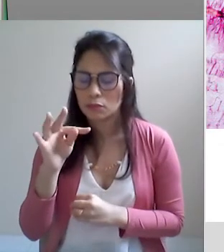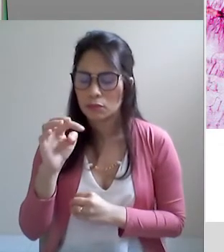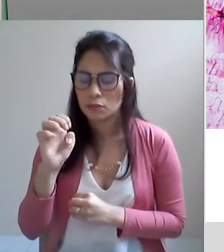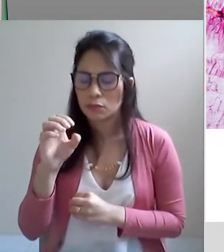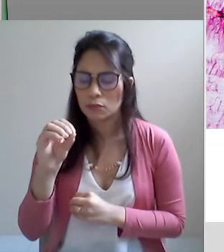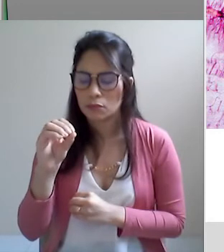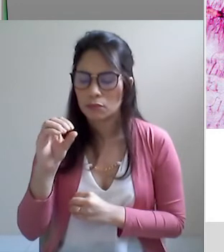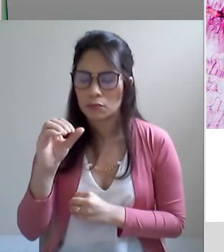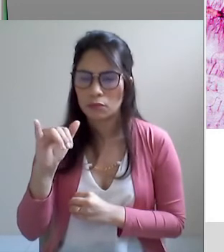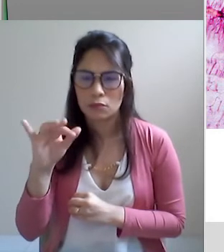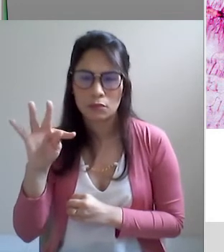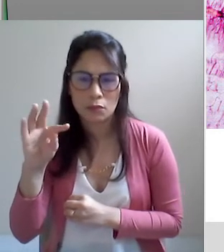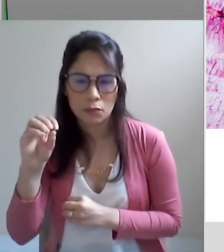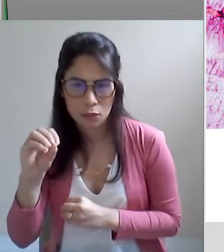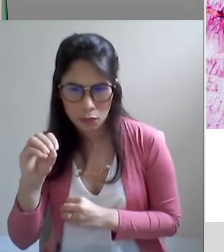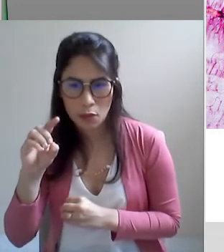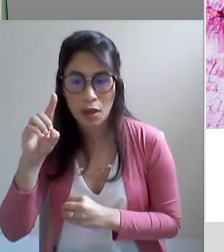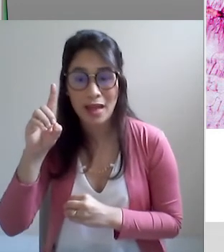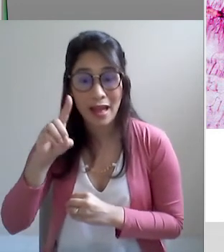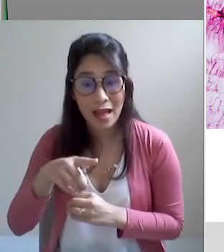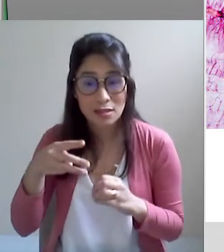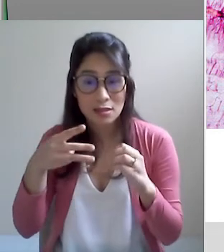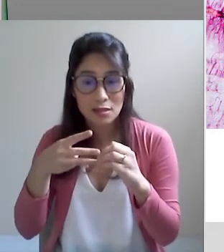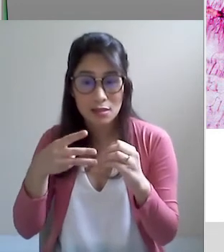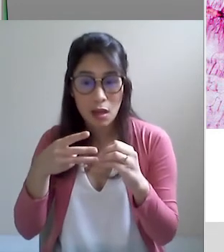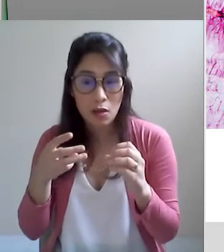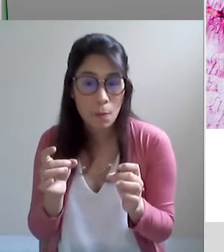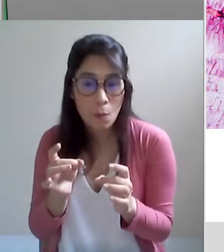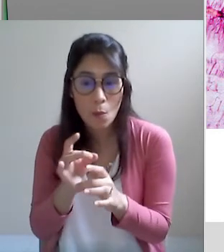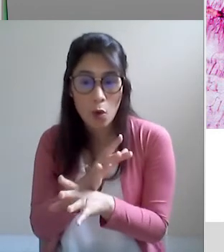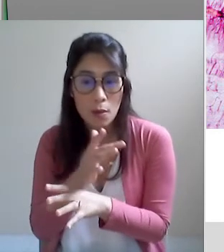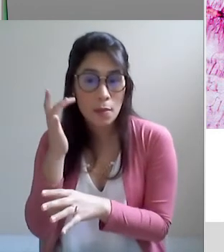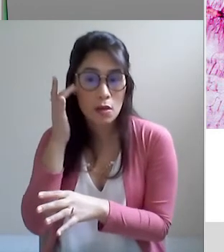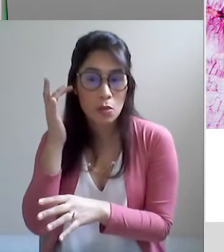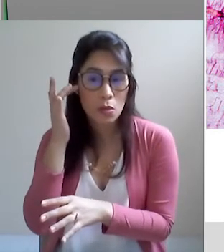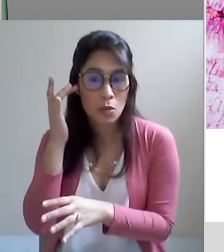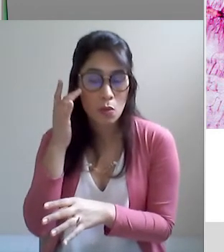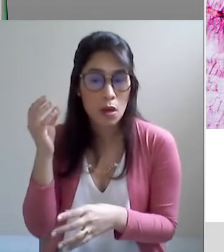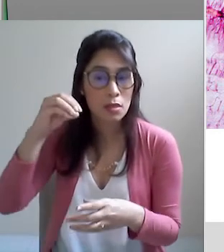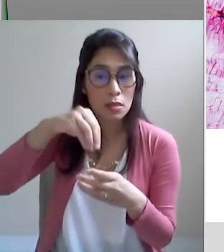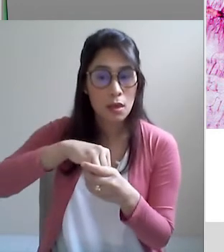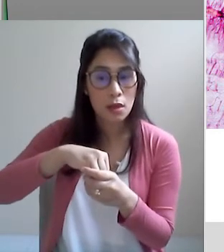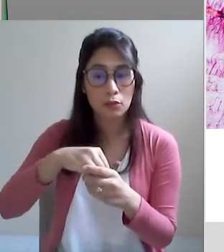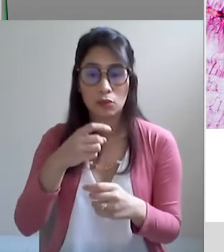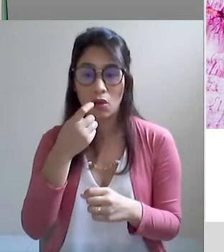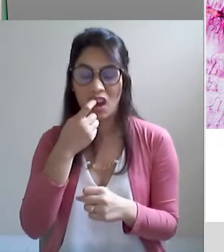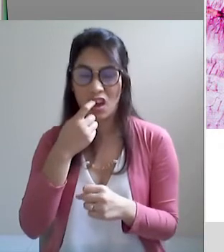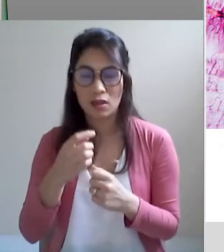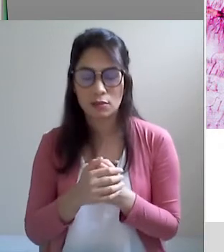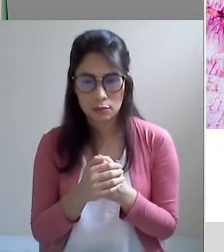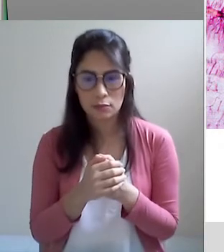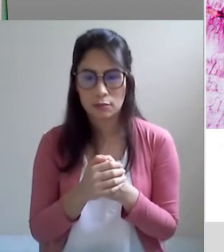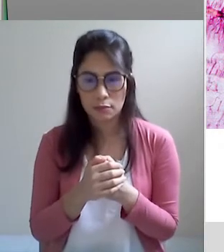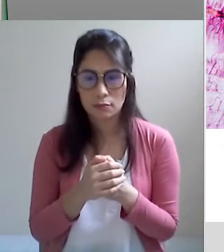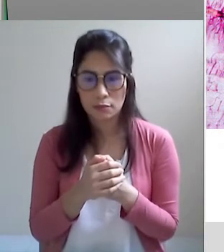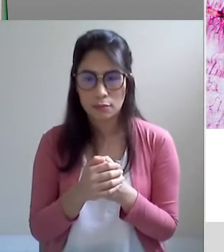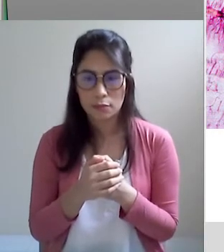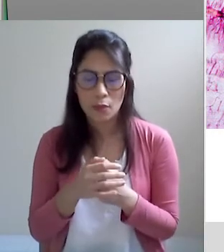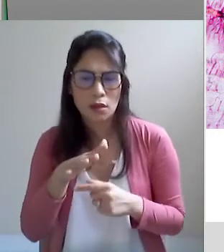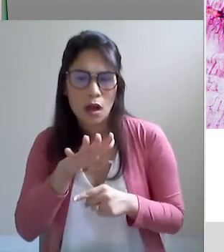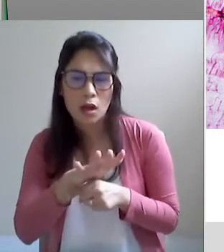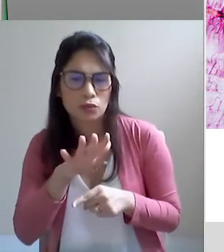Osteócitos é a célula osteogênica madura e está imersa na matriz óssea. É a